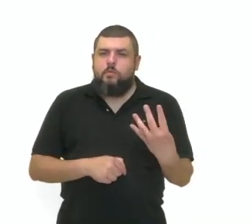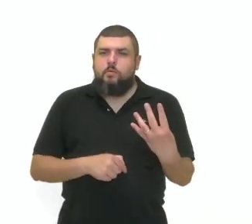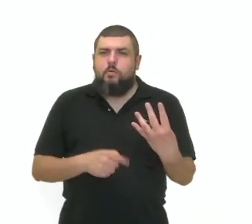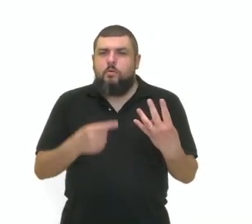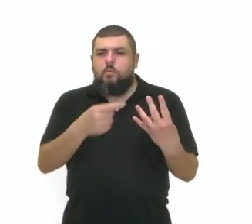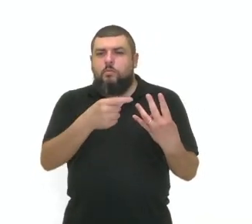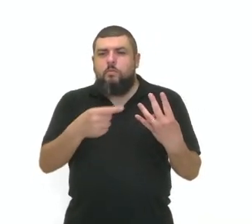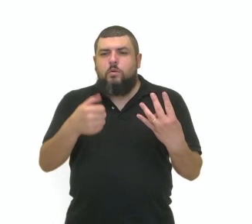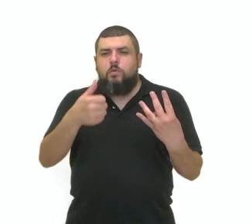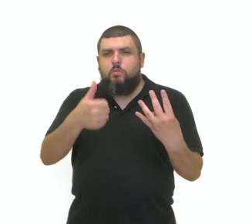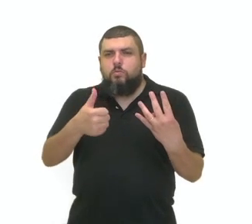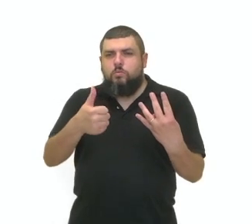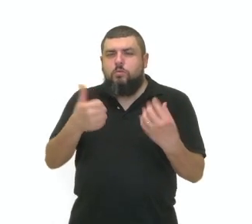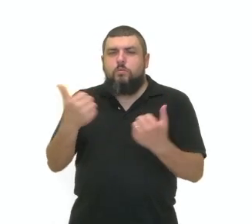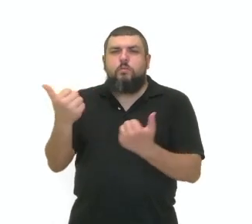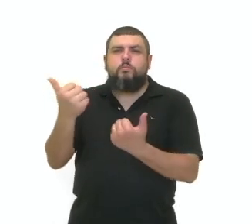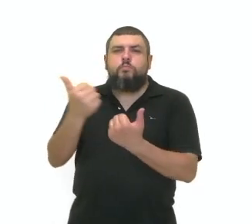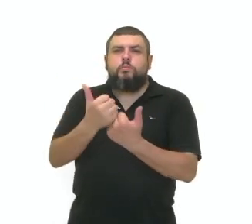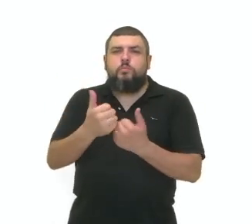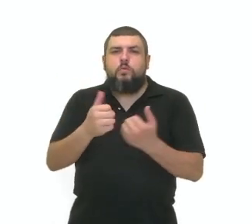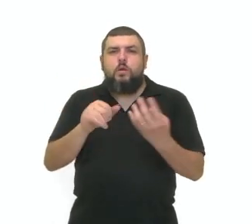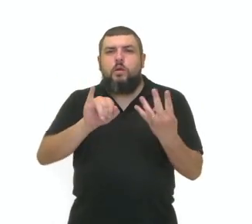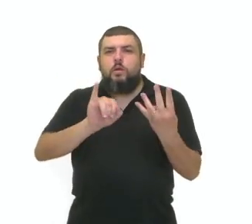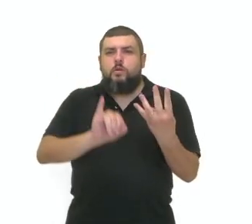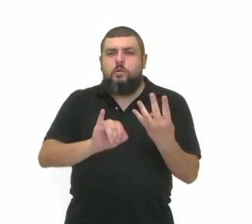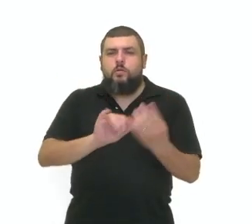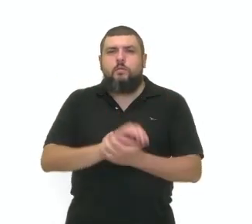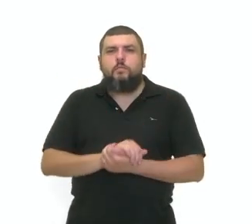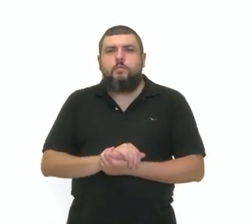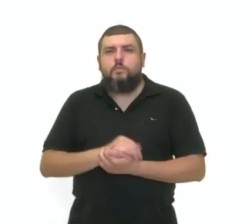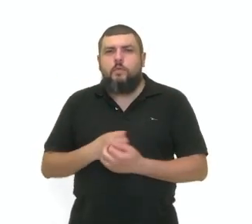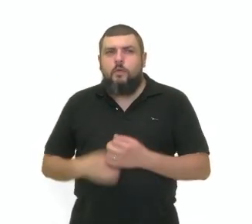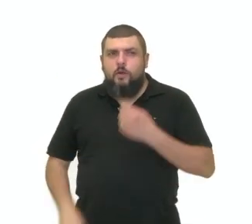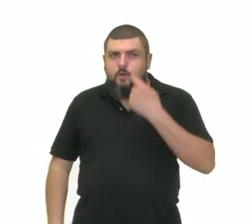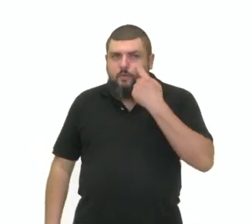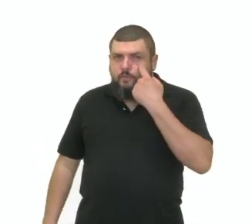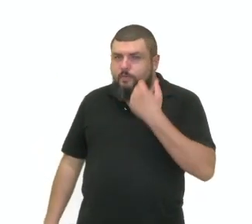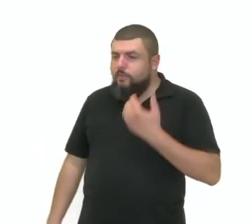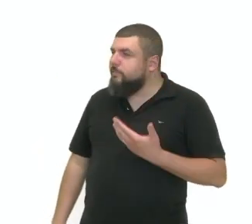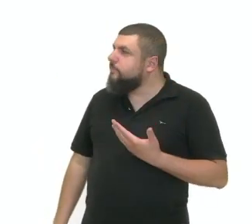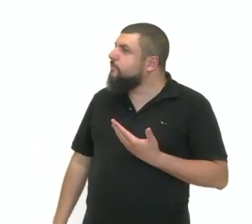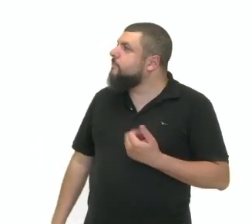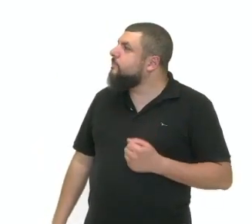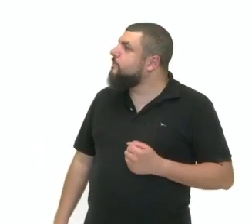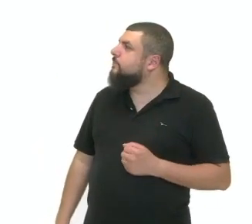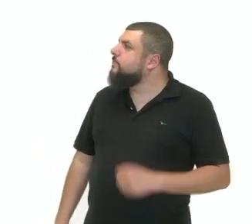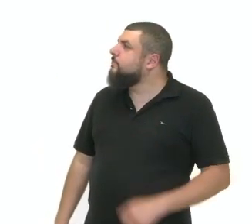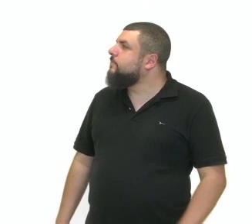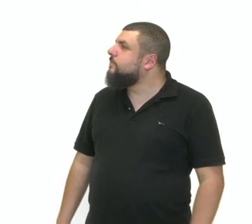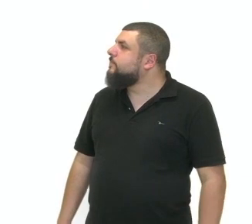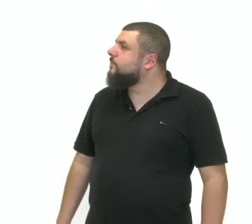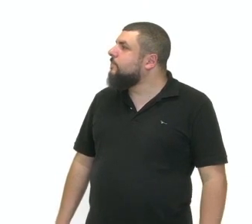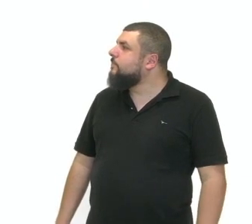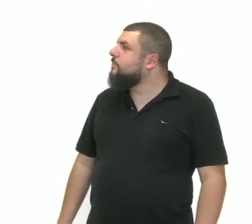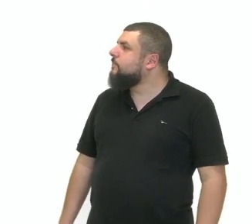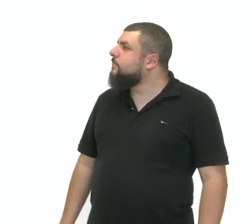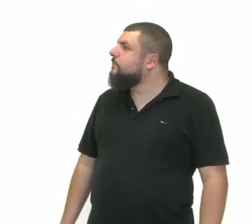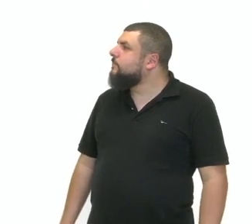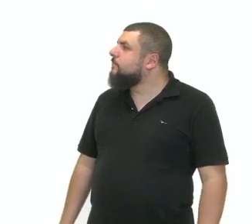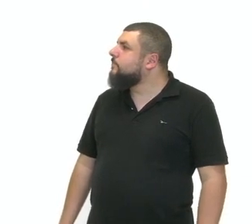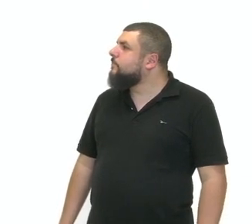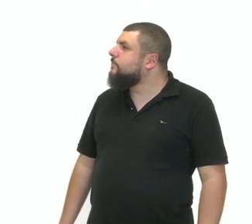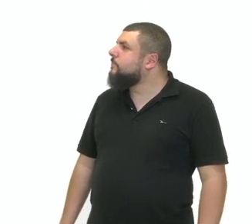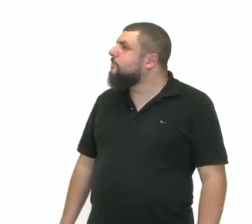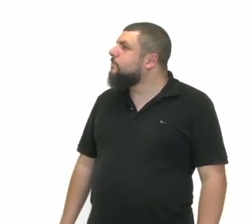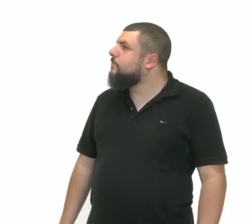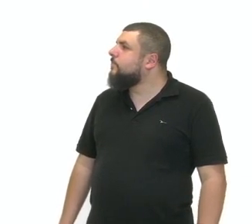pode simbolizar por 1. Resolvendo x' aqui, vai ser 6 mais 4i dividido por 2.